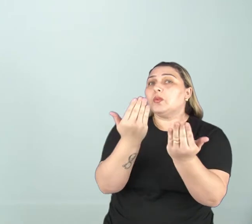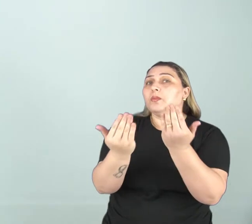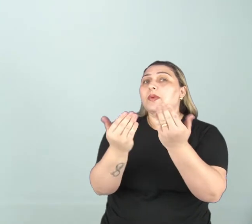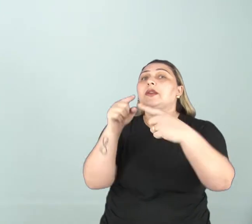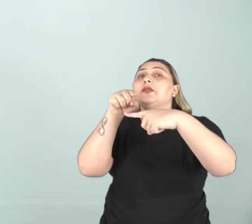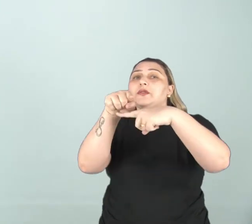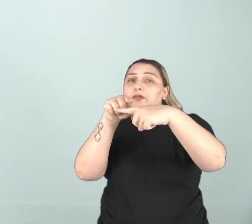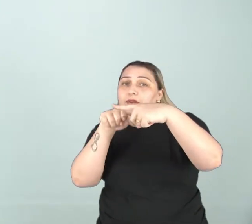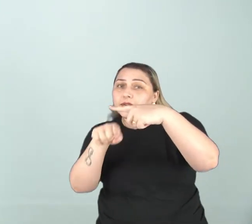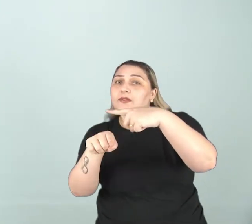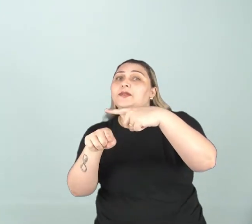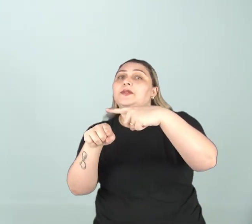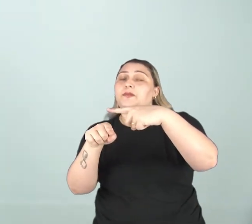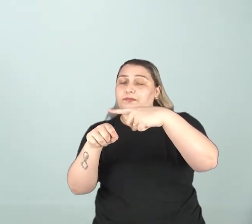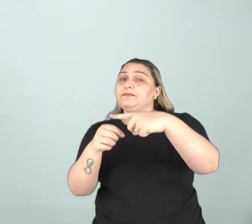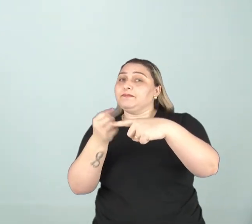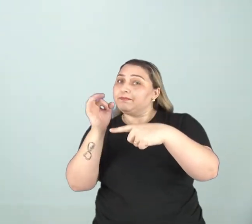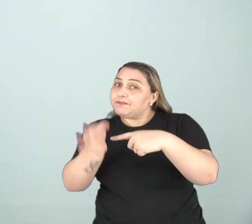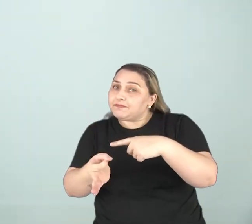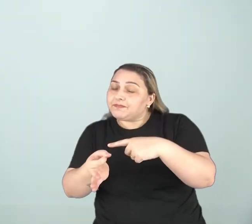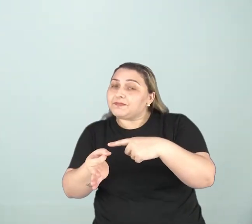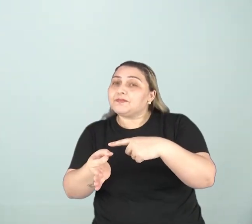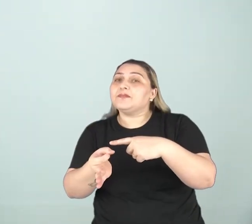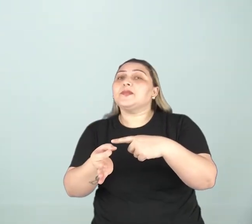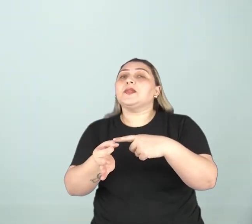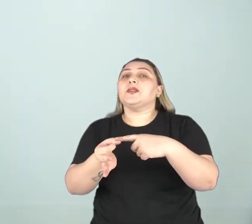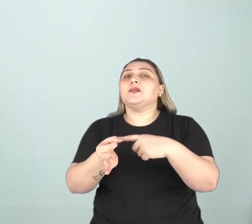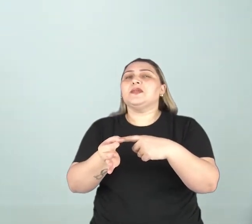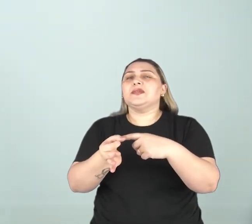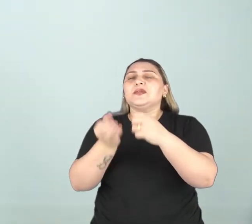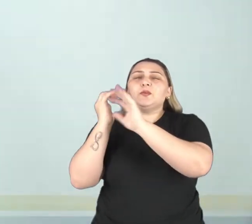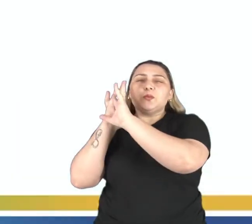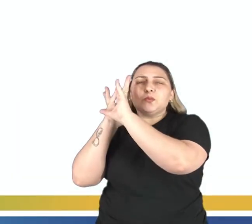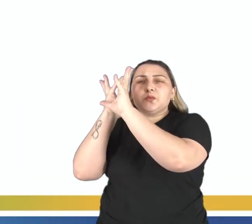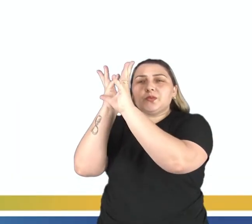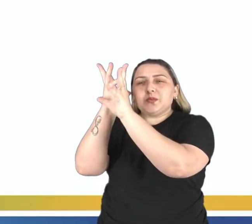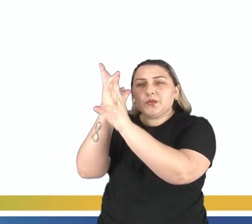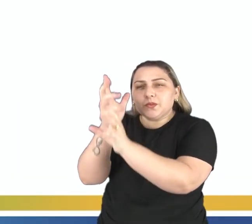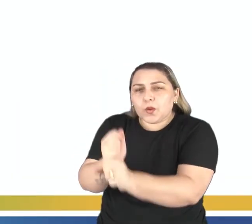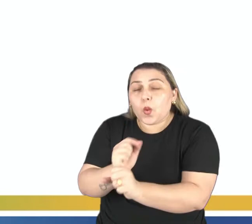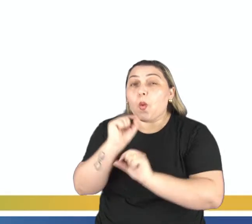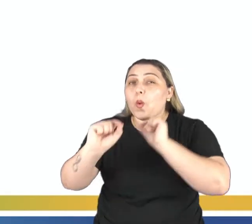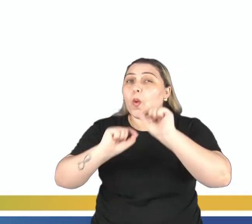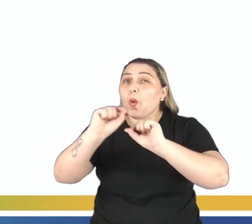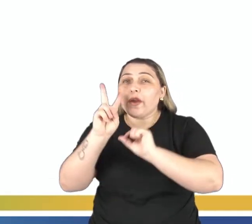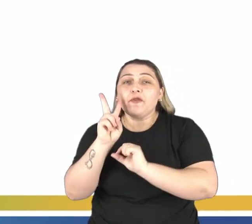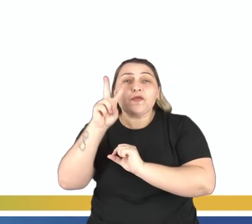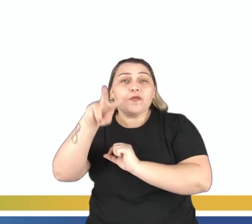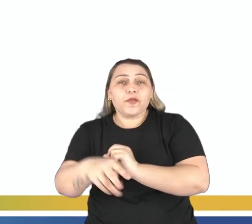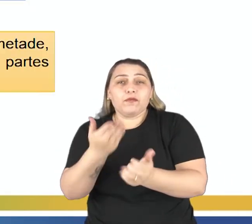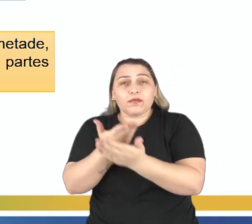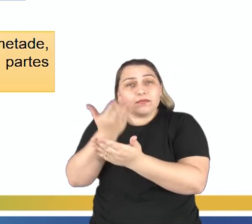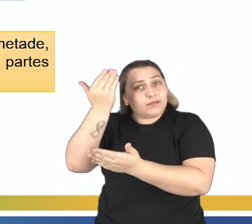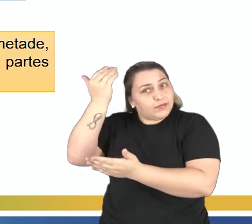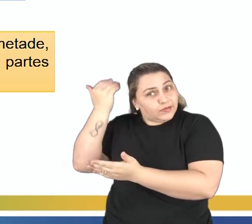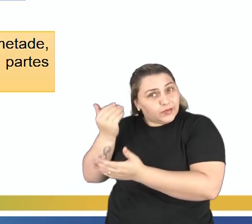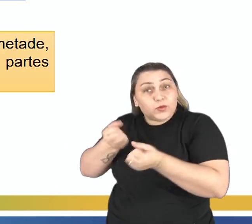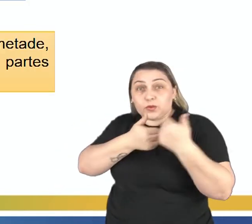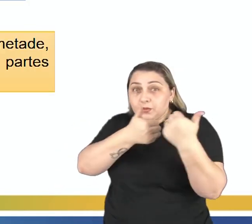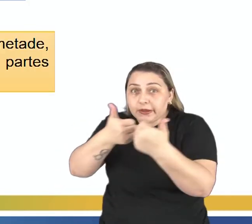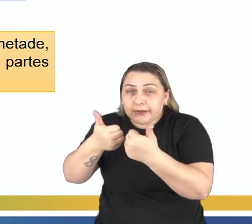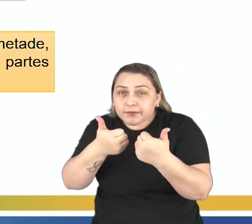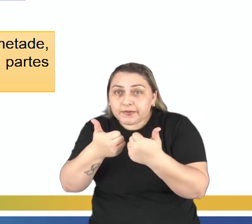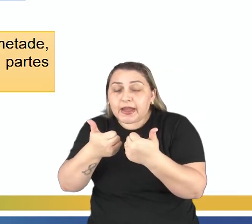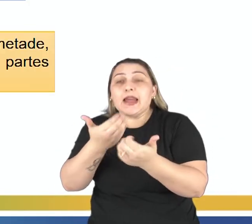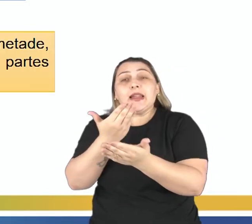frações, beleza? Então vamos lá, ó. Então nós vamos fazer uma pequena revisão do que a gente viu lá na aula passada, tudo bem? Então